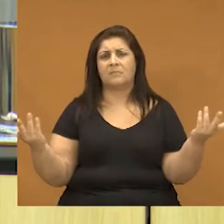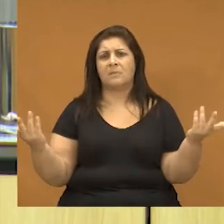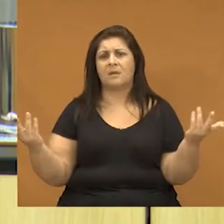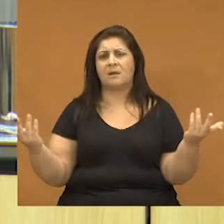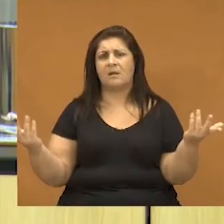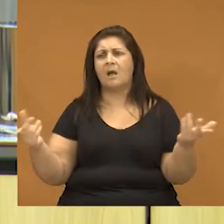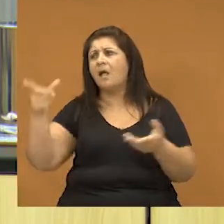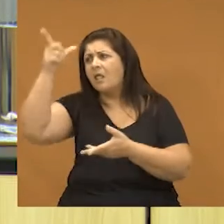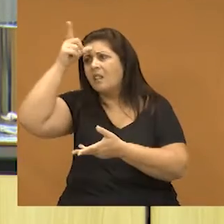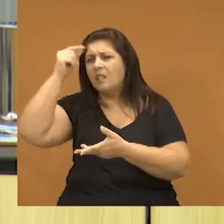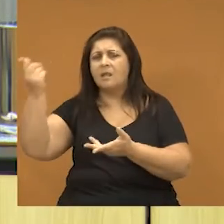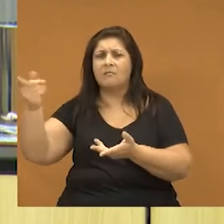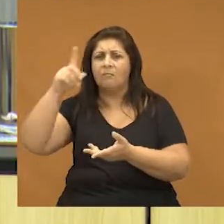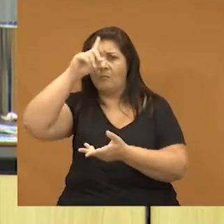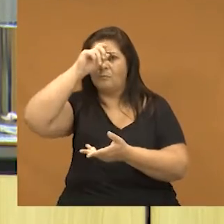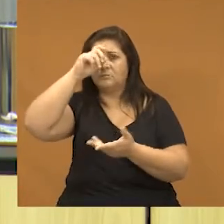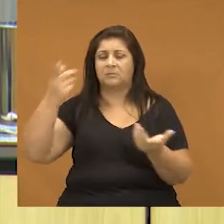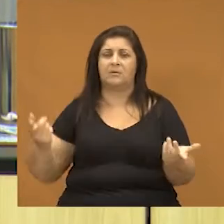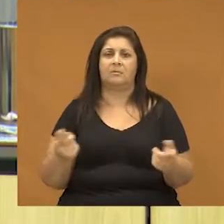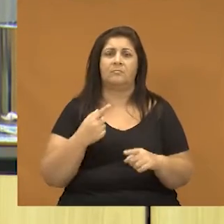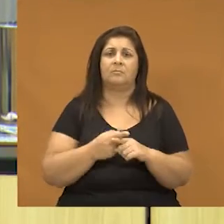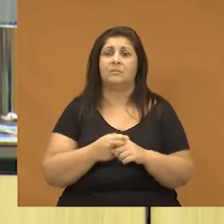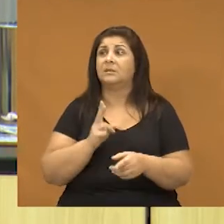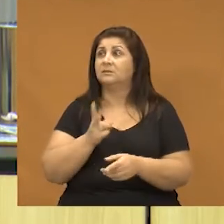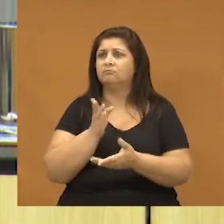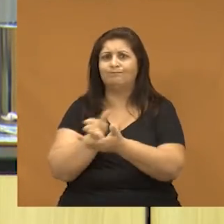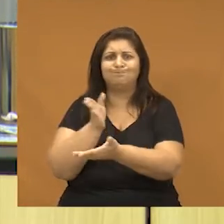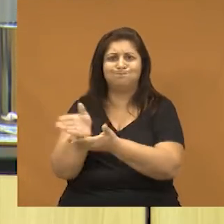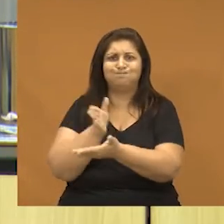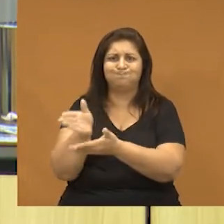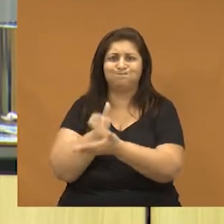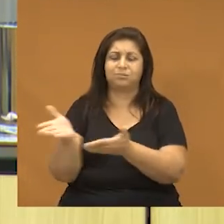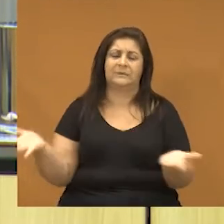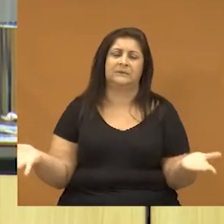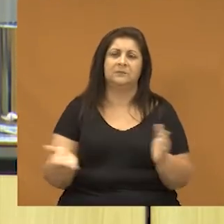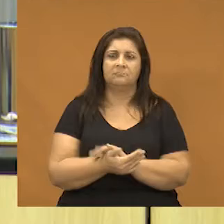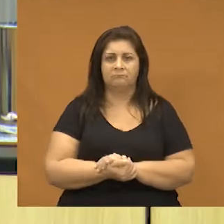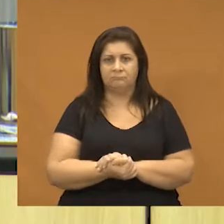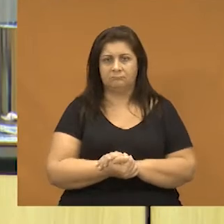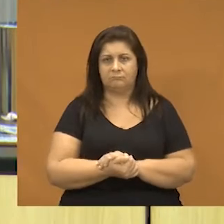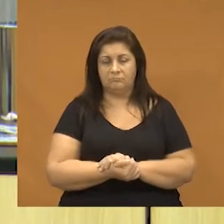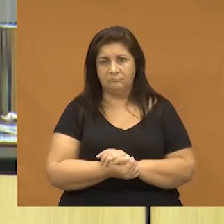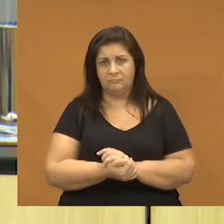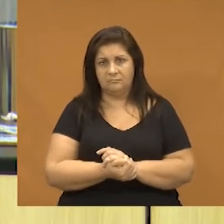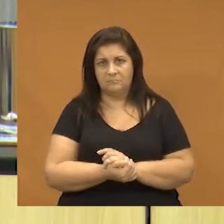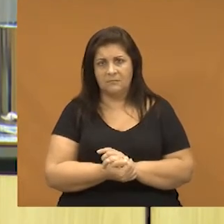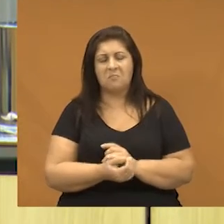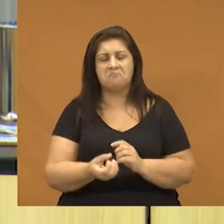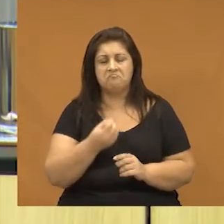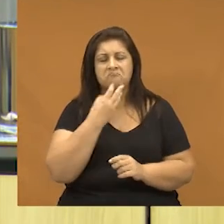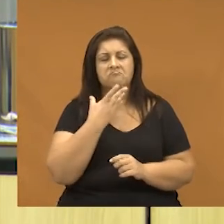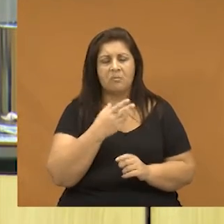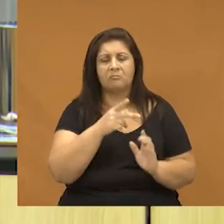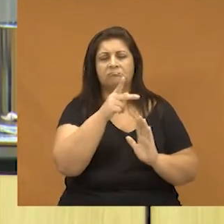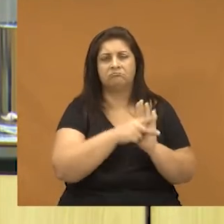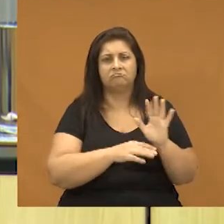Santa Casa, porque a primeira emergência é a Santa Casa. Então, foi bacana você